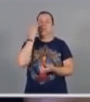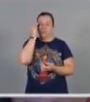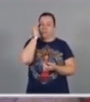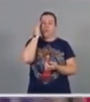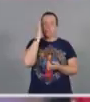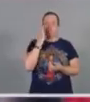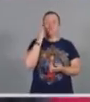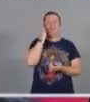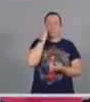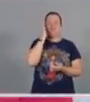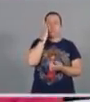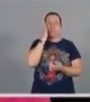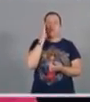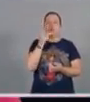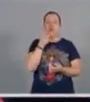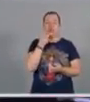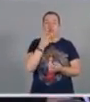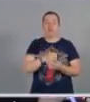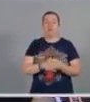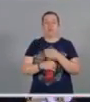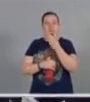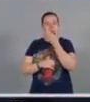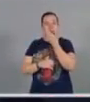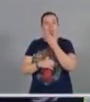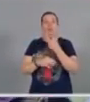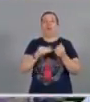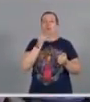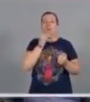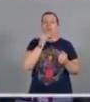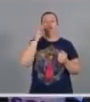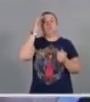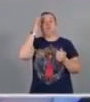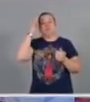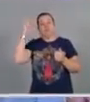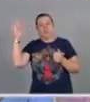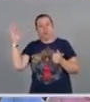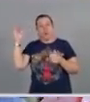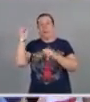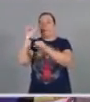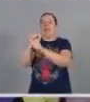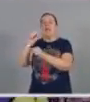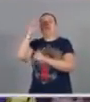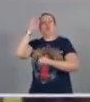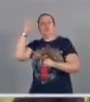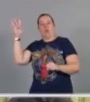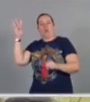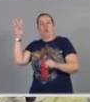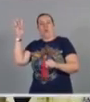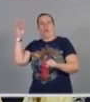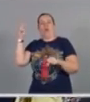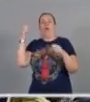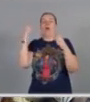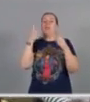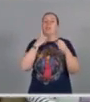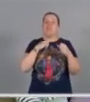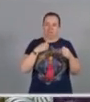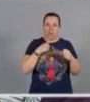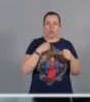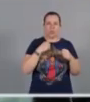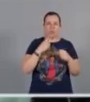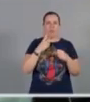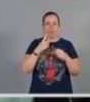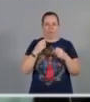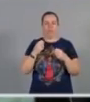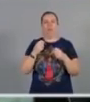eu tô falando como sonho que para no sonho esse sonho tem que ser desejo